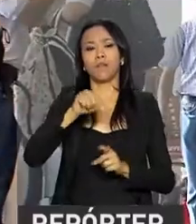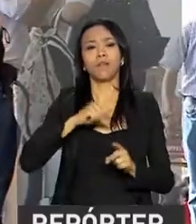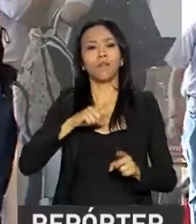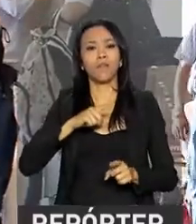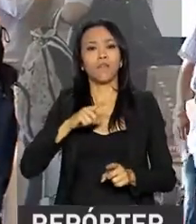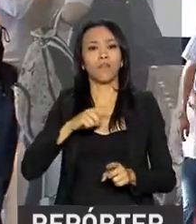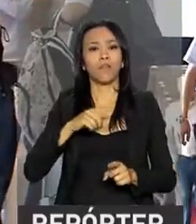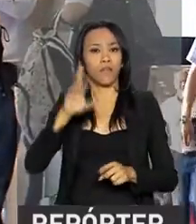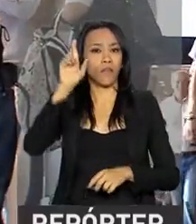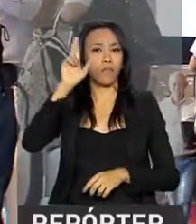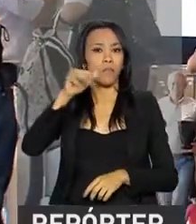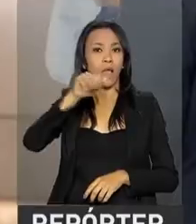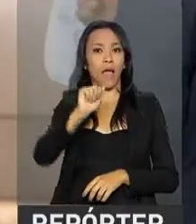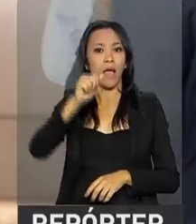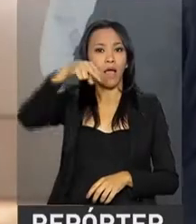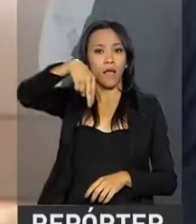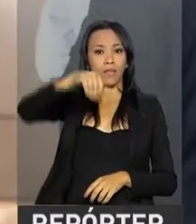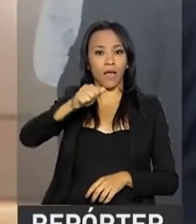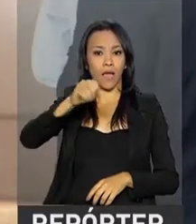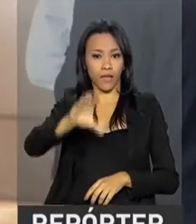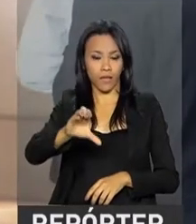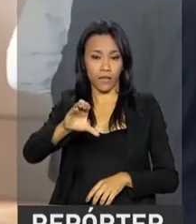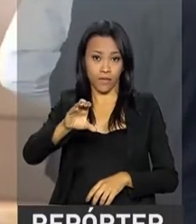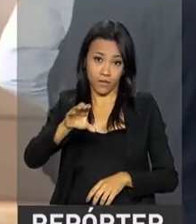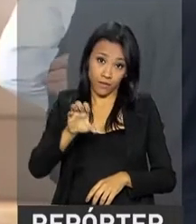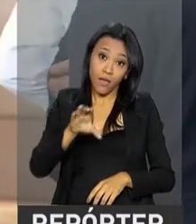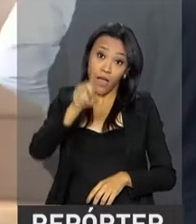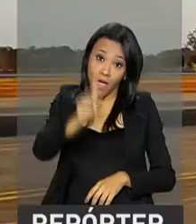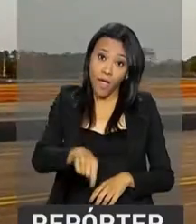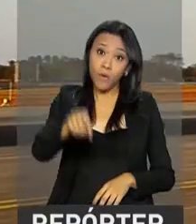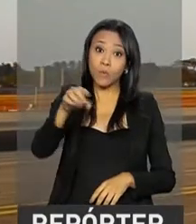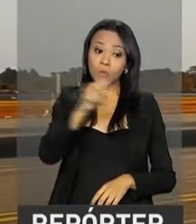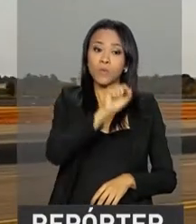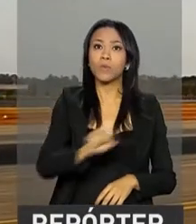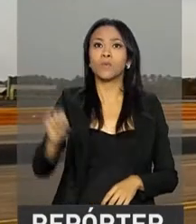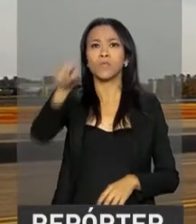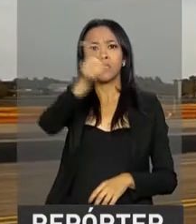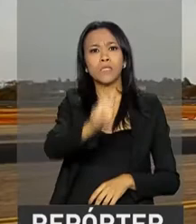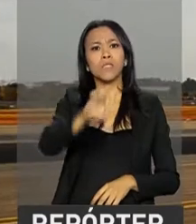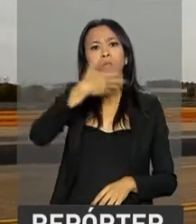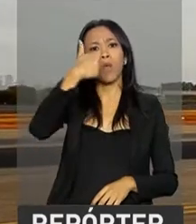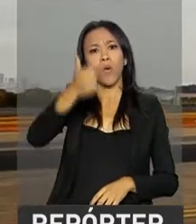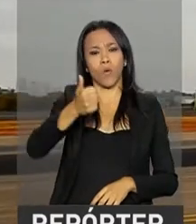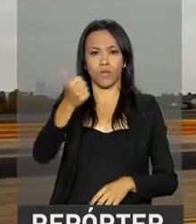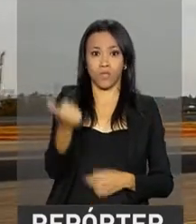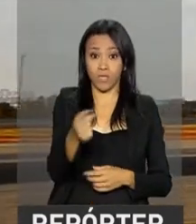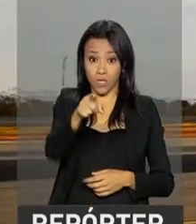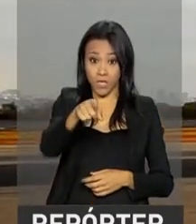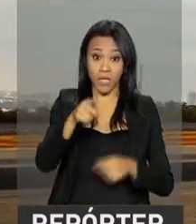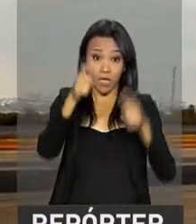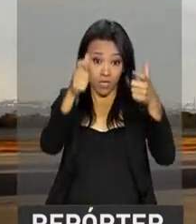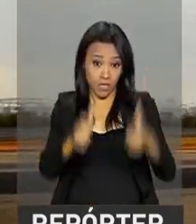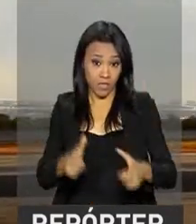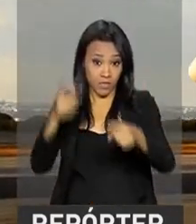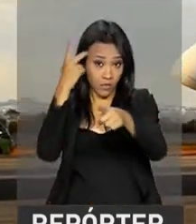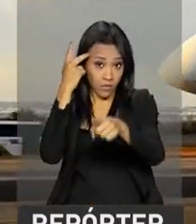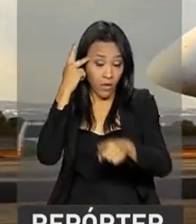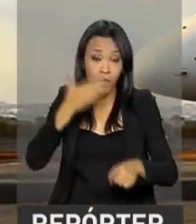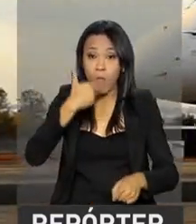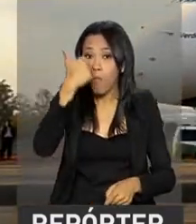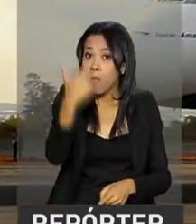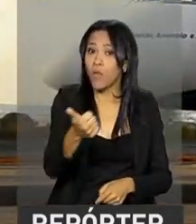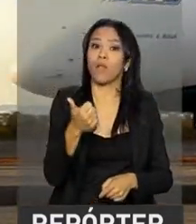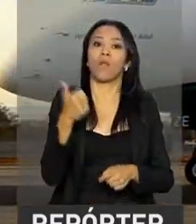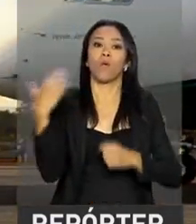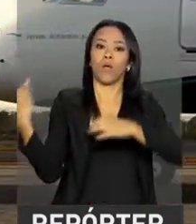anac estes três aeroportos aparecem entre os cinco melhores do país eo de campinas está em primeiro lugar os passageiros esperam